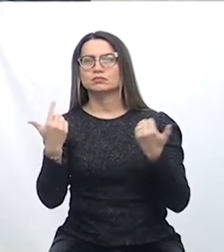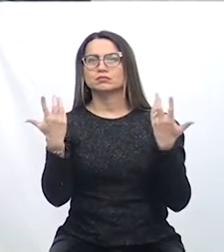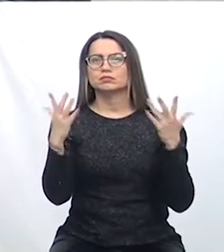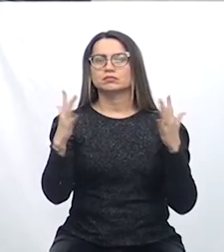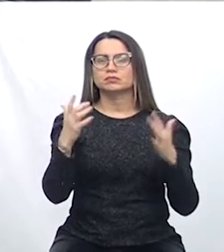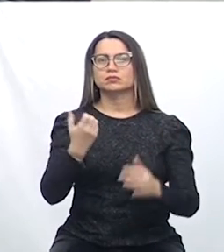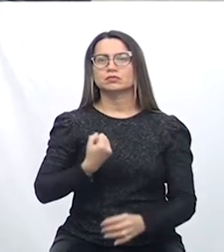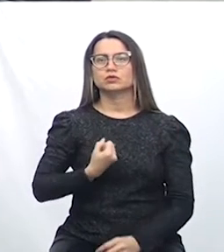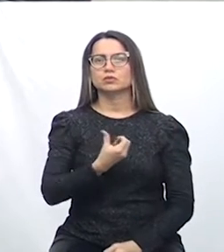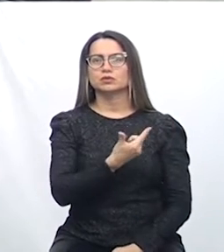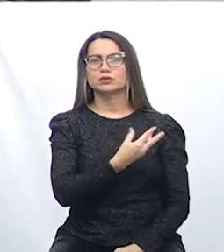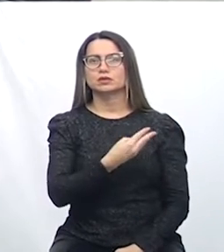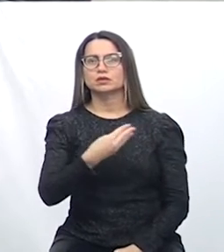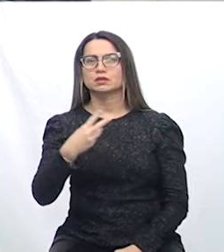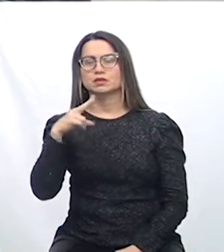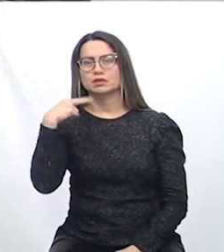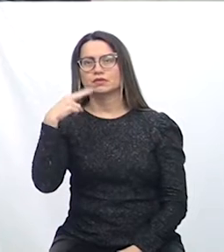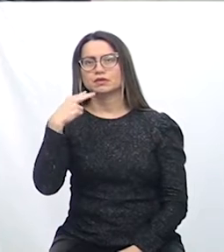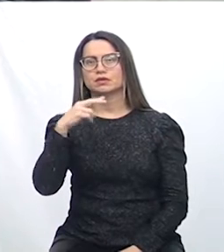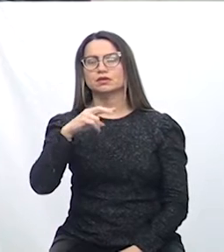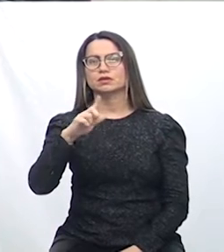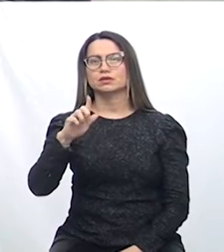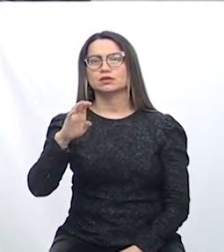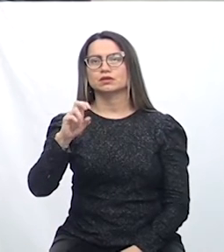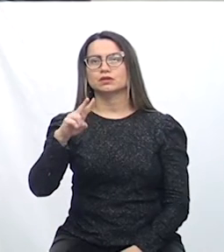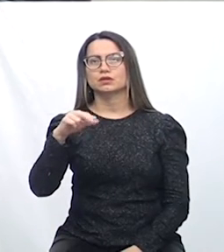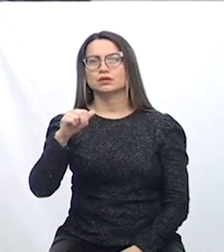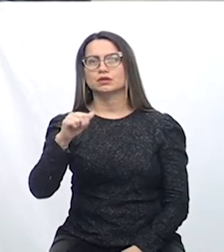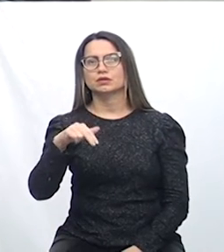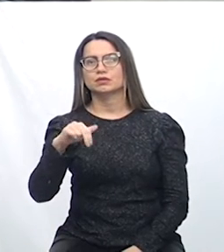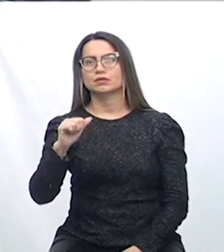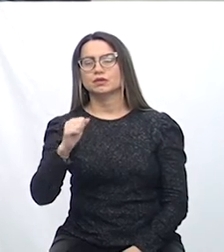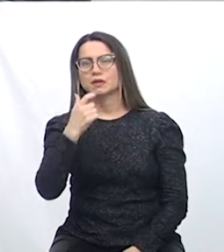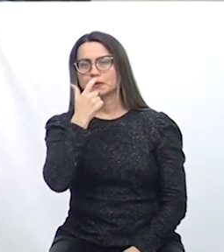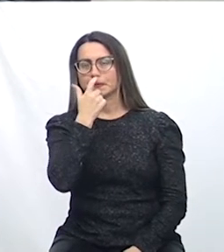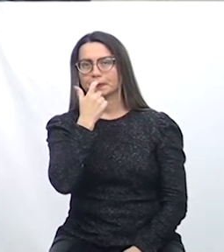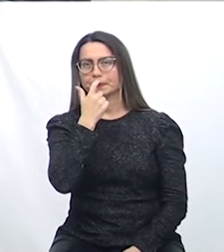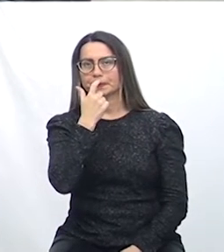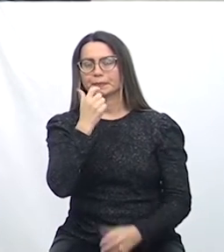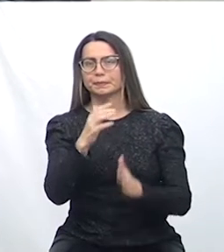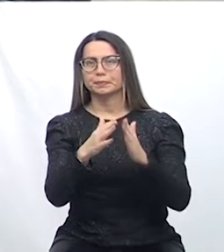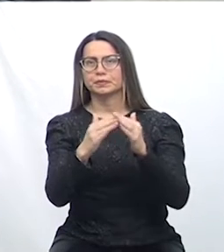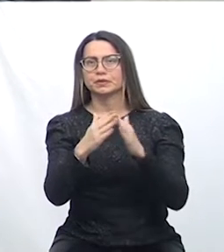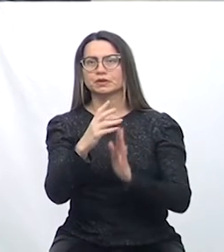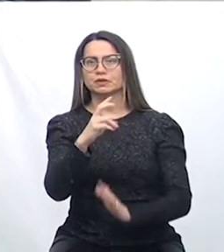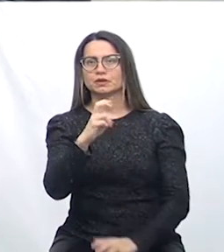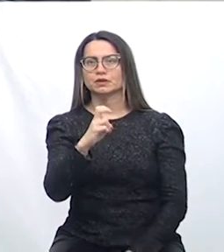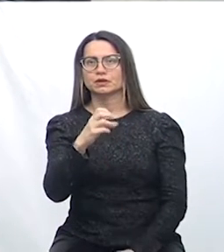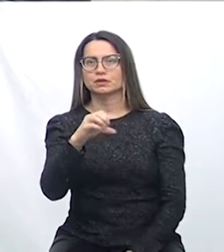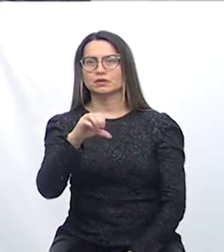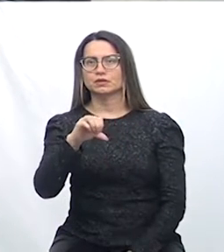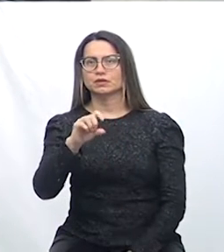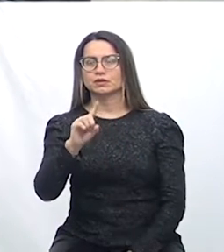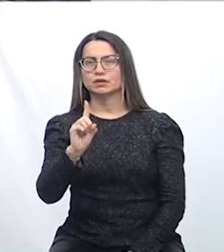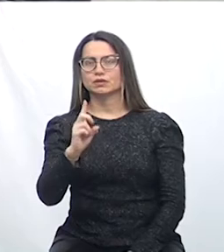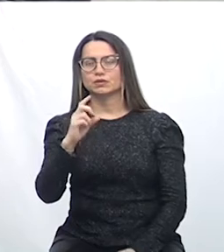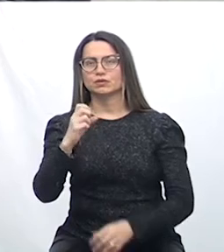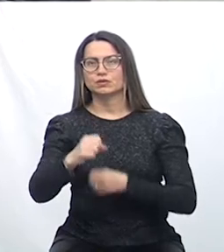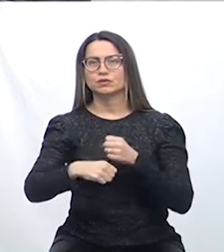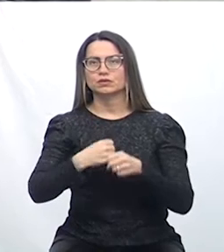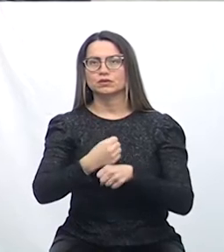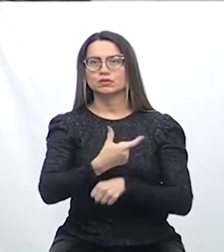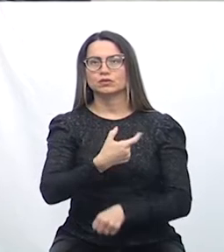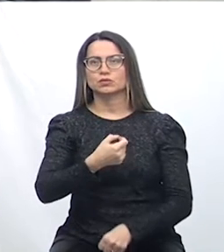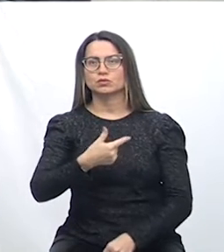de 2022, de autoria da vereadora Giovana Zanetti. Requerimento número 591 de 2022, de autoria do vereador